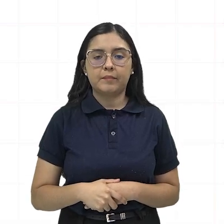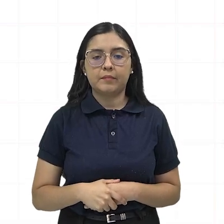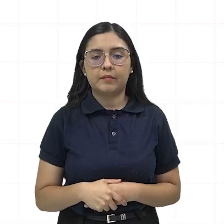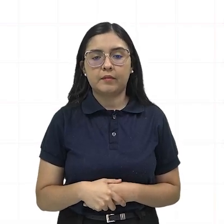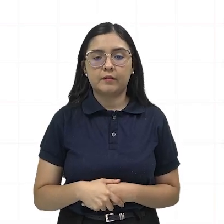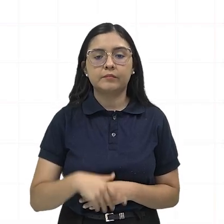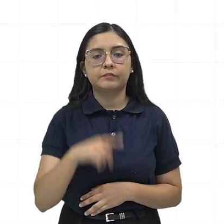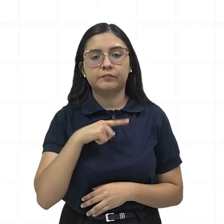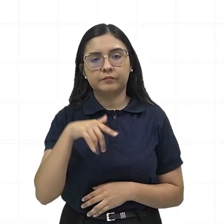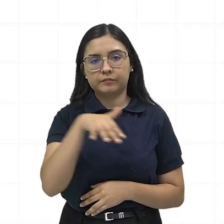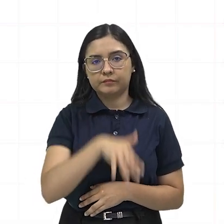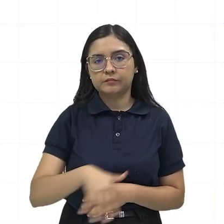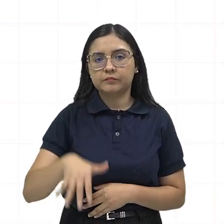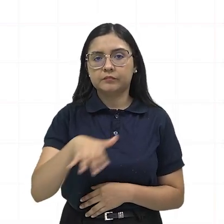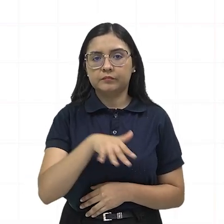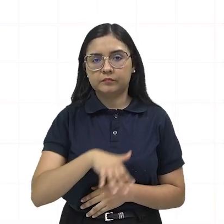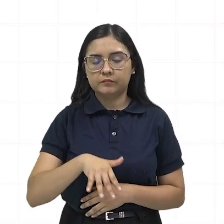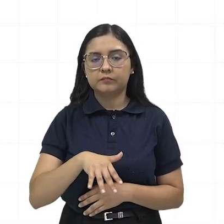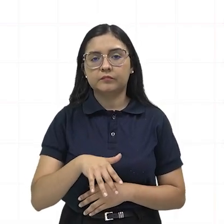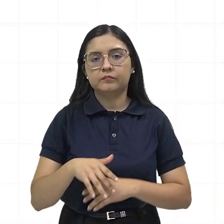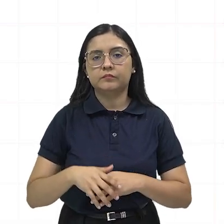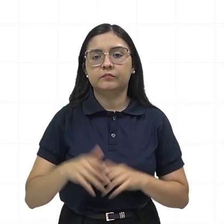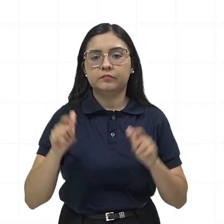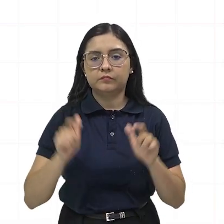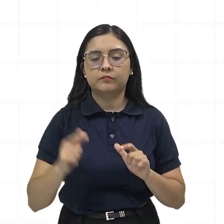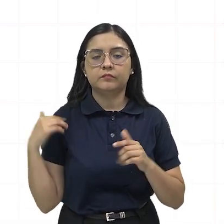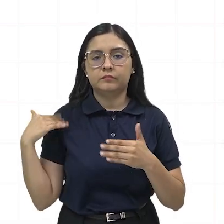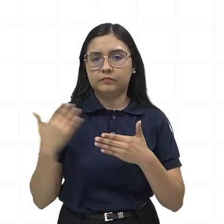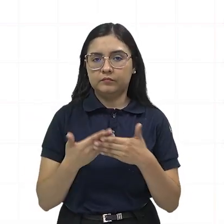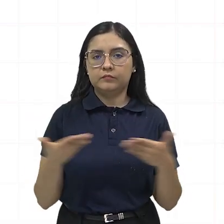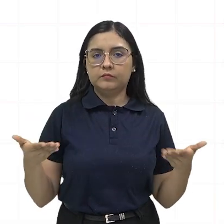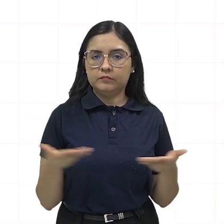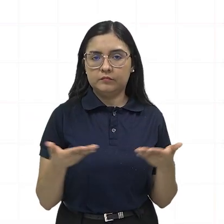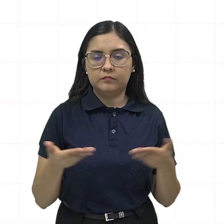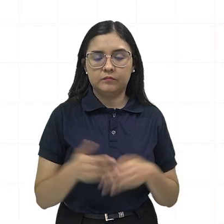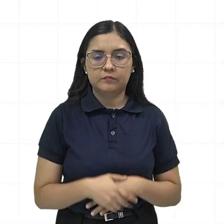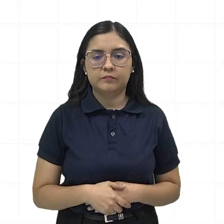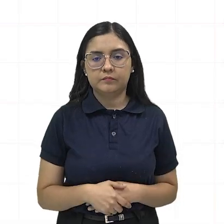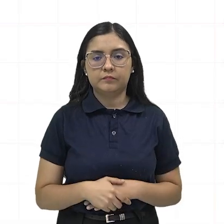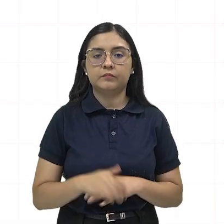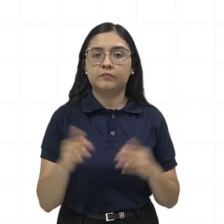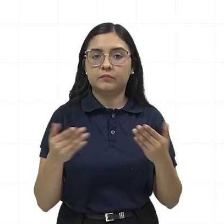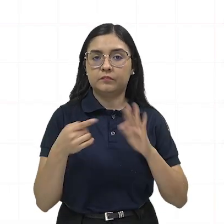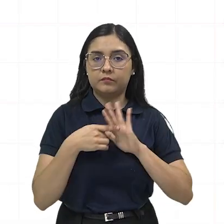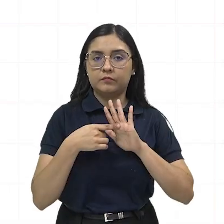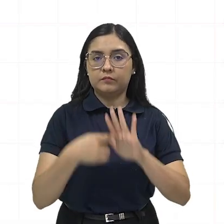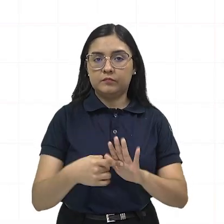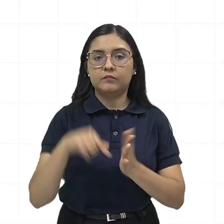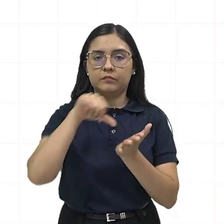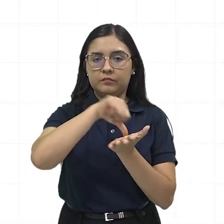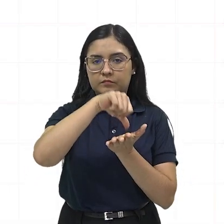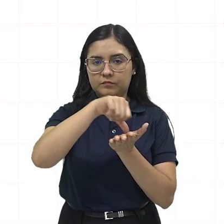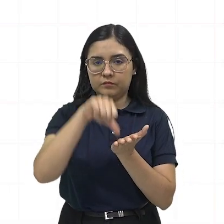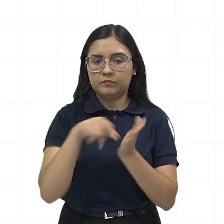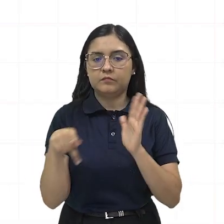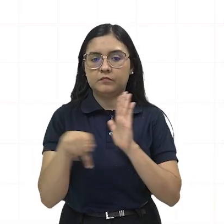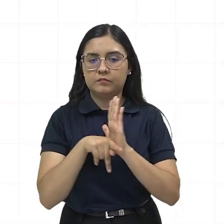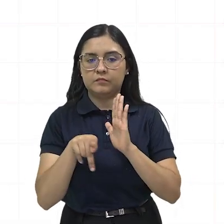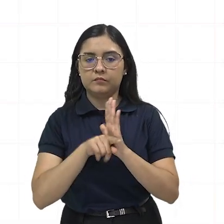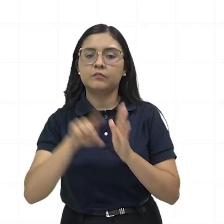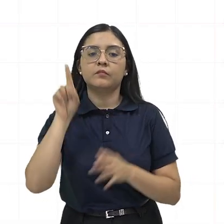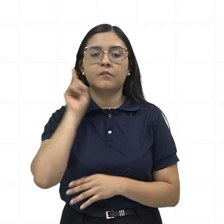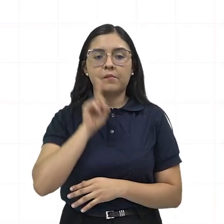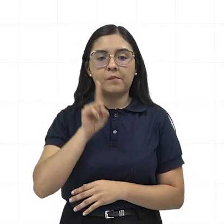a sua geografia estabelecida até os dias atuais. Vou trazer para vocês aqui um mapa dos Estados Unidos,